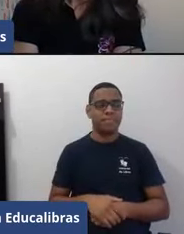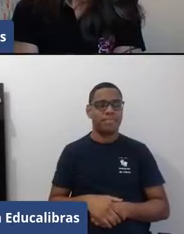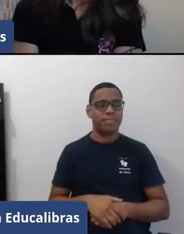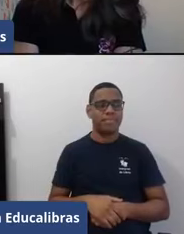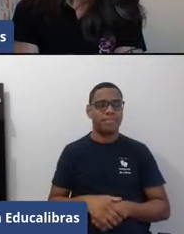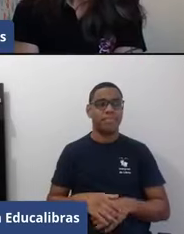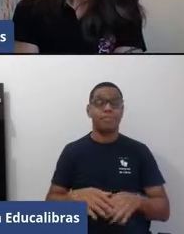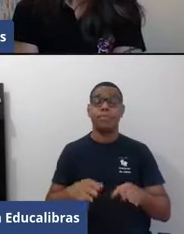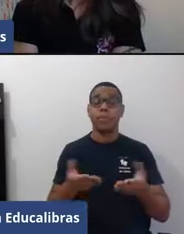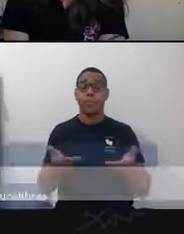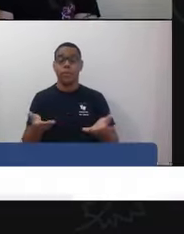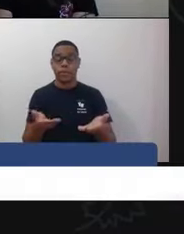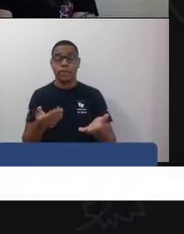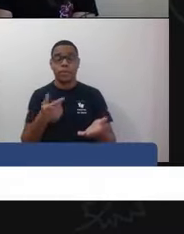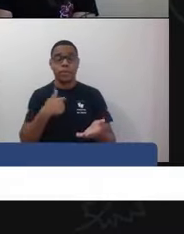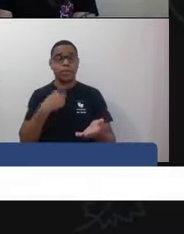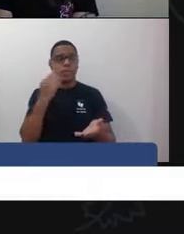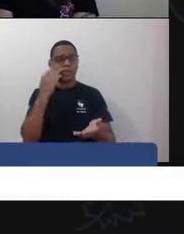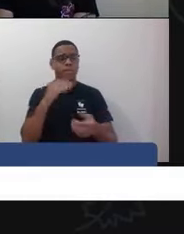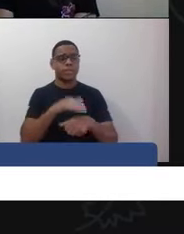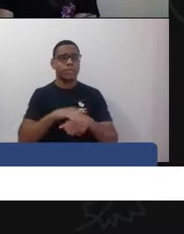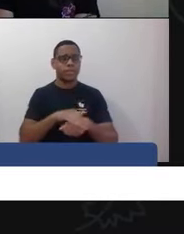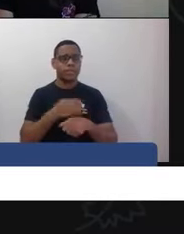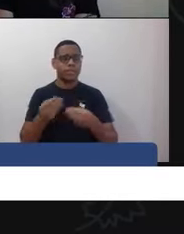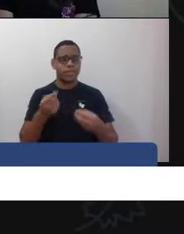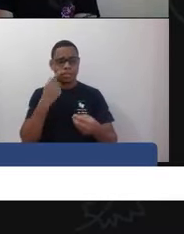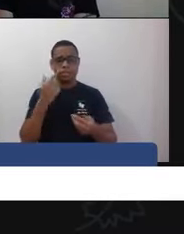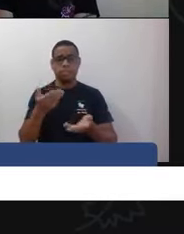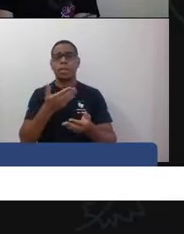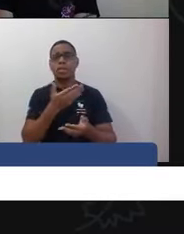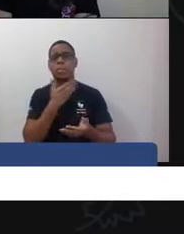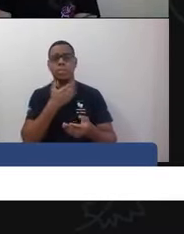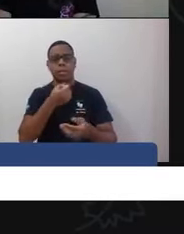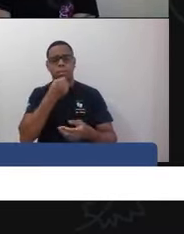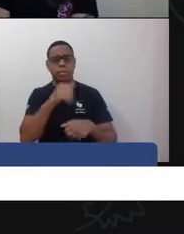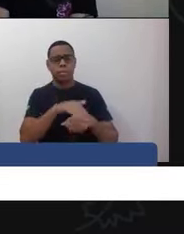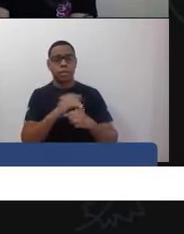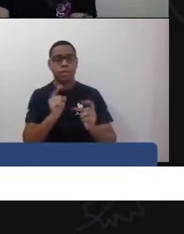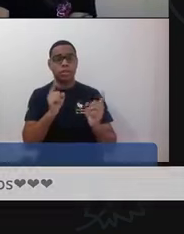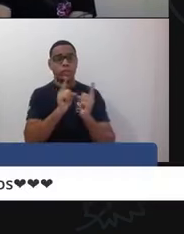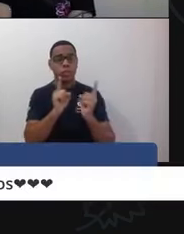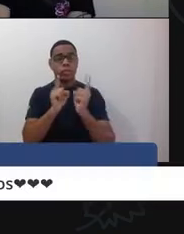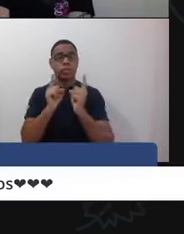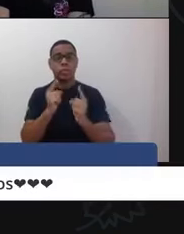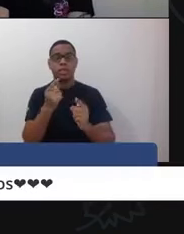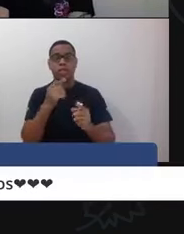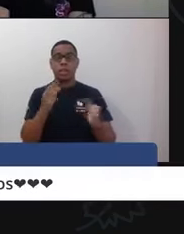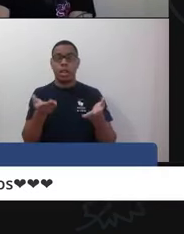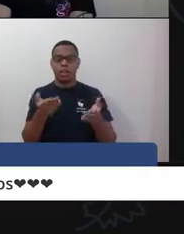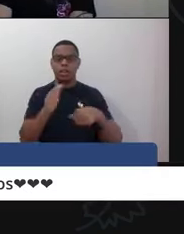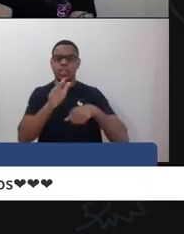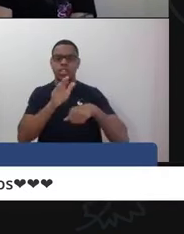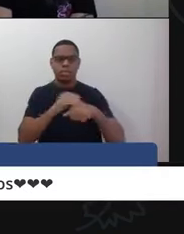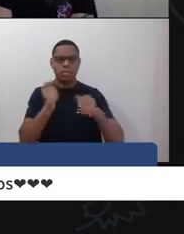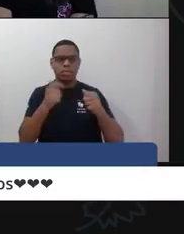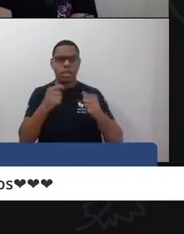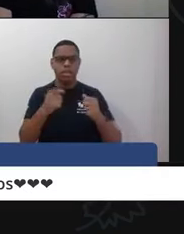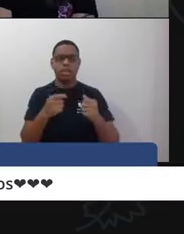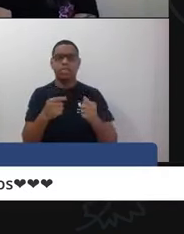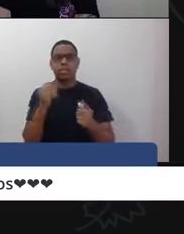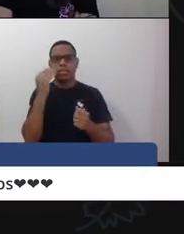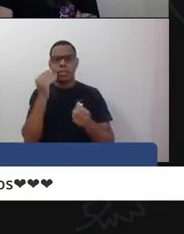quis fazer, né? A gente estava fazendo entrevistas individuais, bate-papos individuais, eu quis fazer, falei, não, vamos